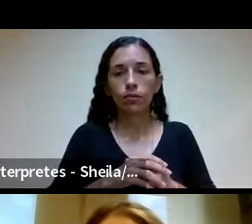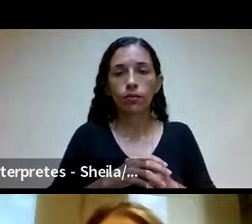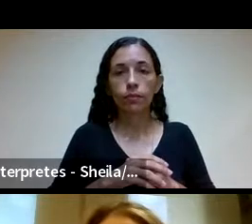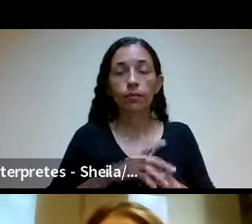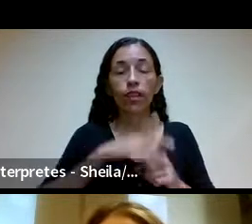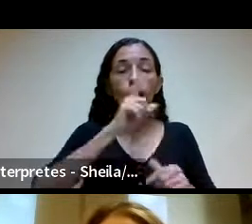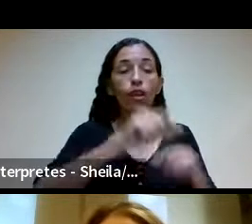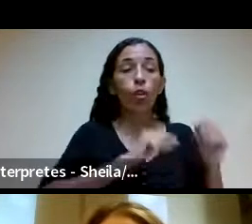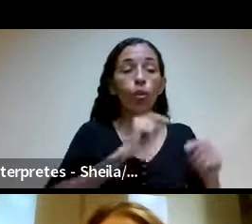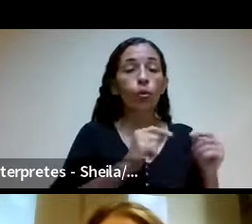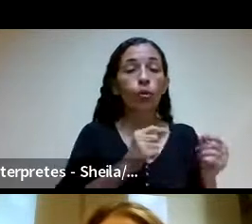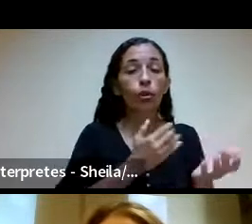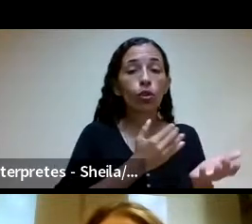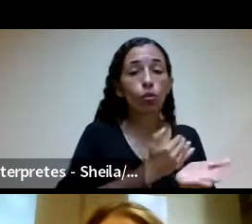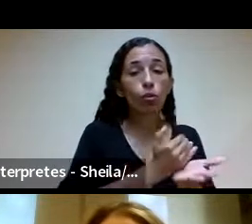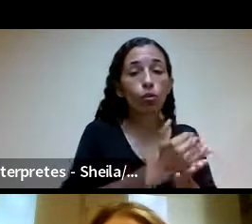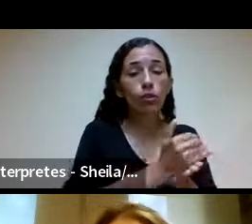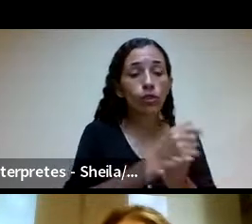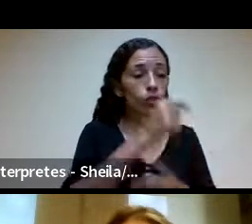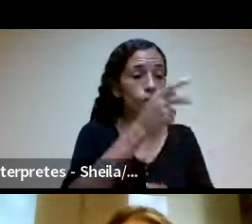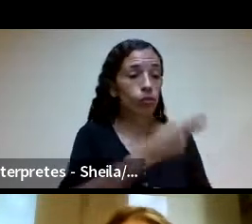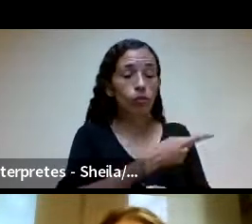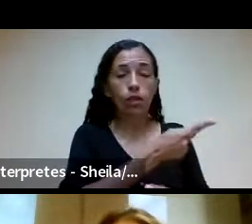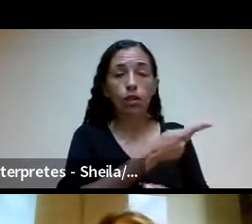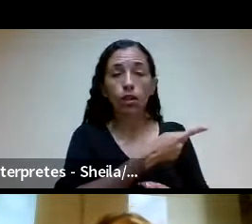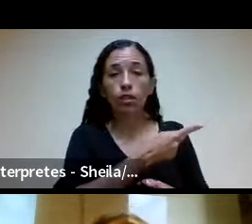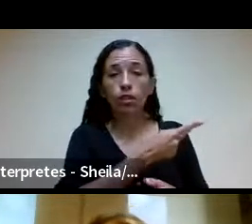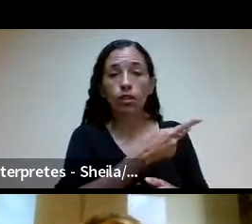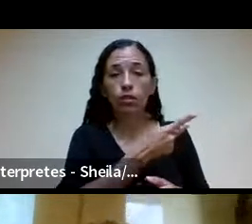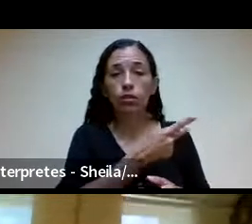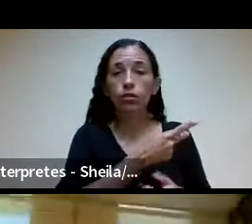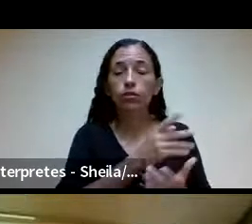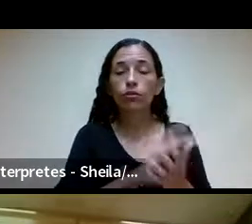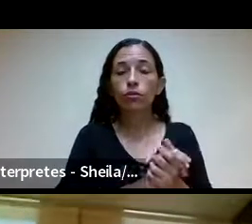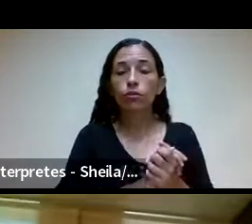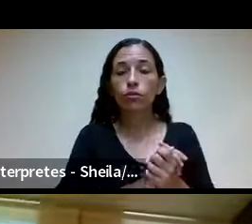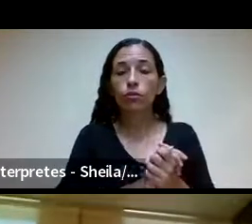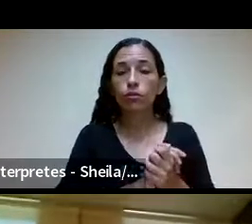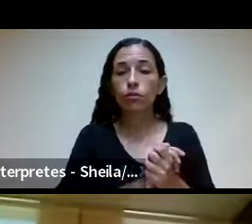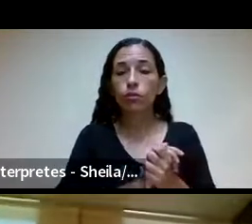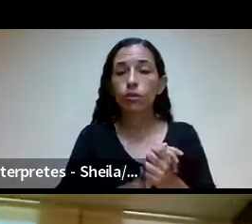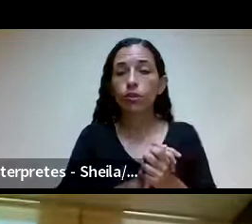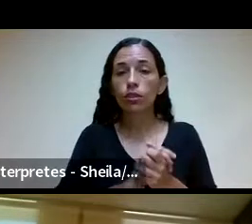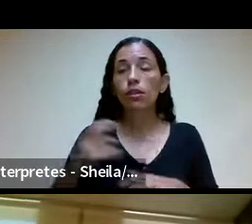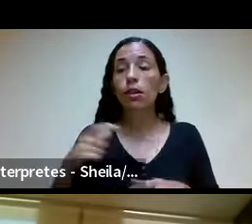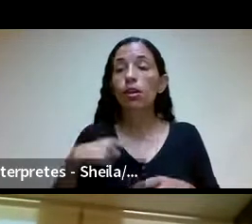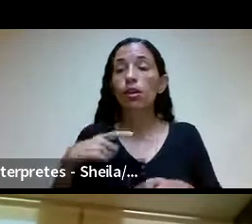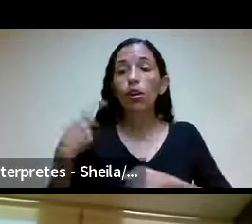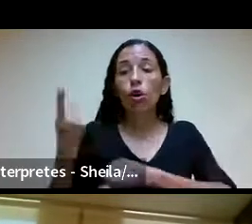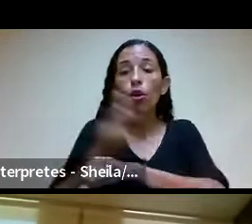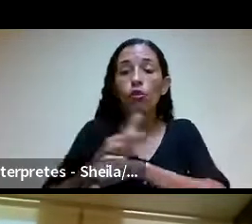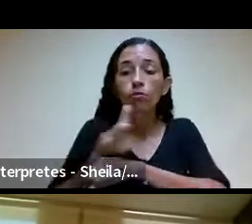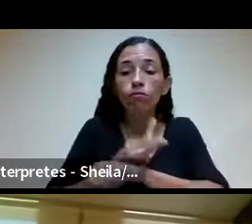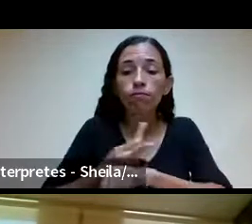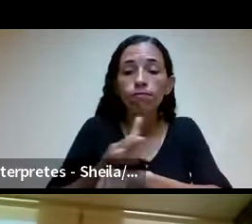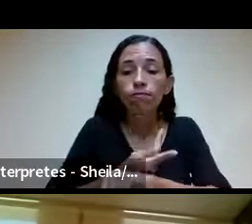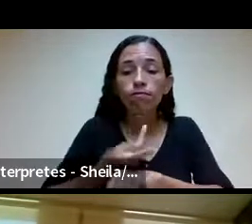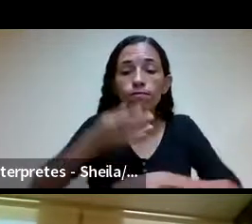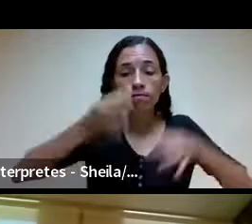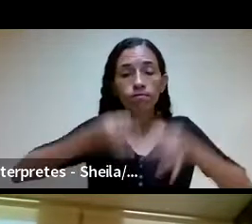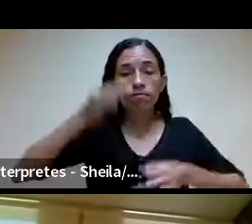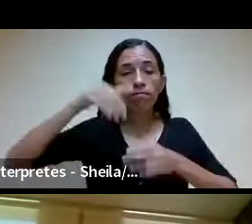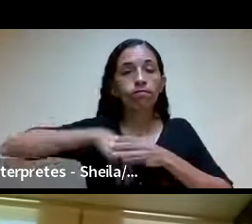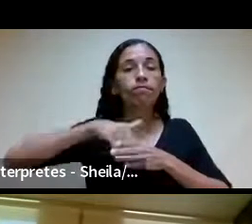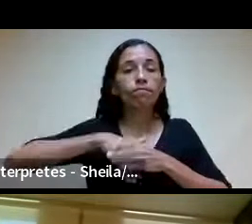origem, os ora recorrentes ingressaram com a referida ação de investigação judicial eleitoral, imputando